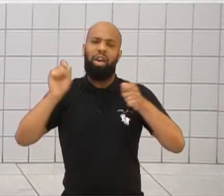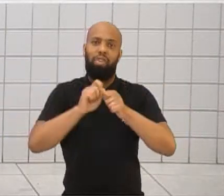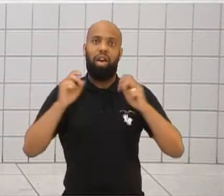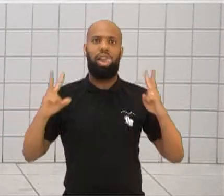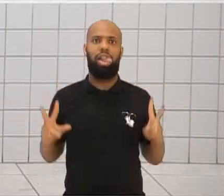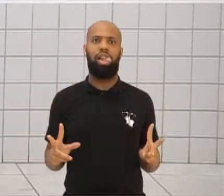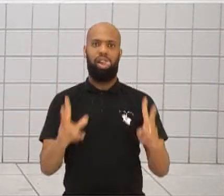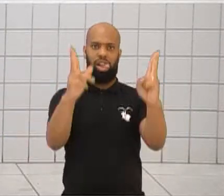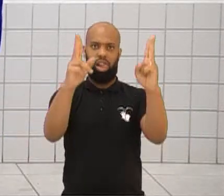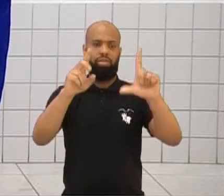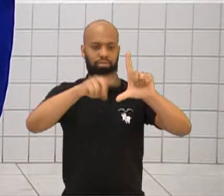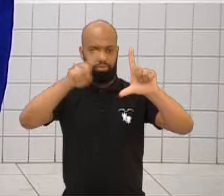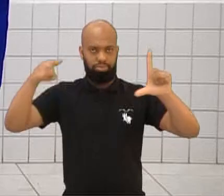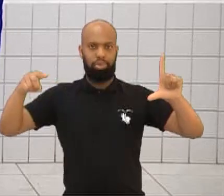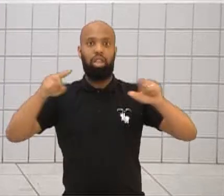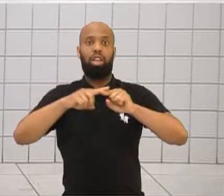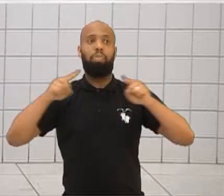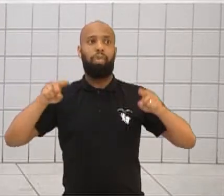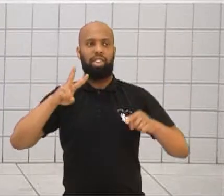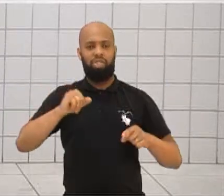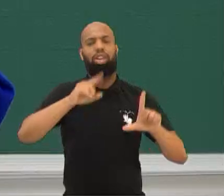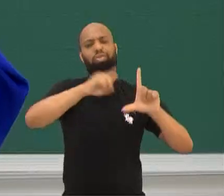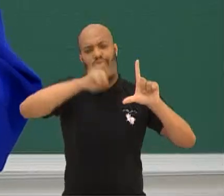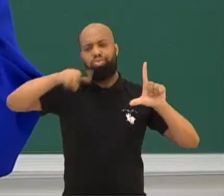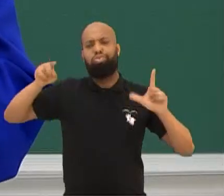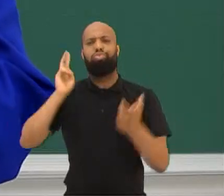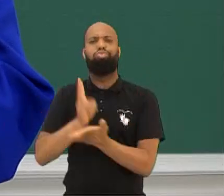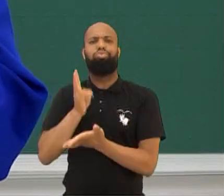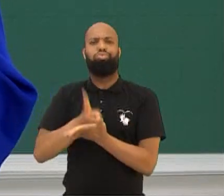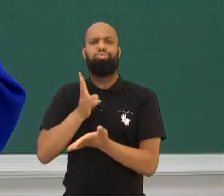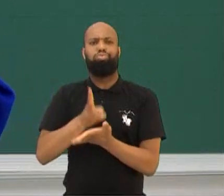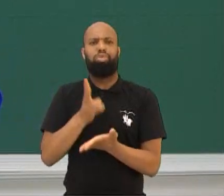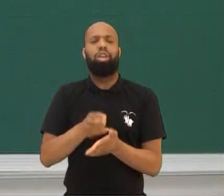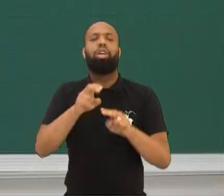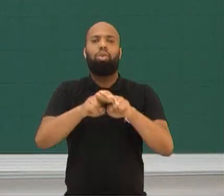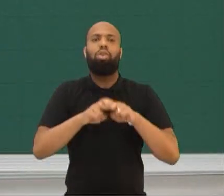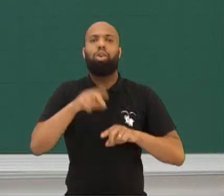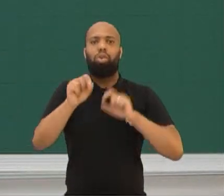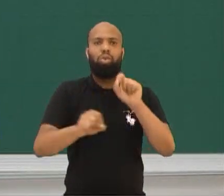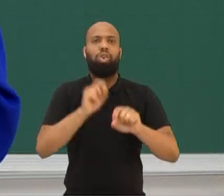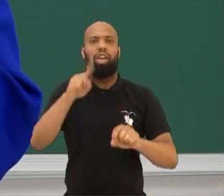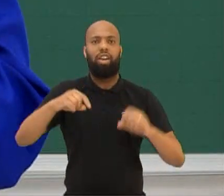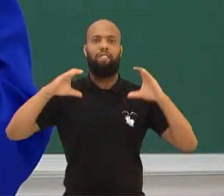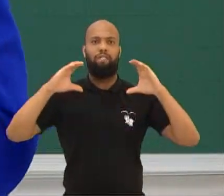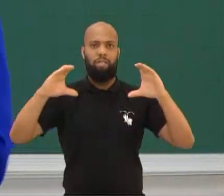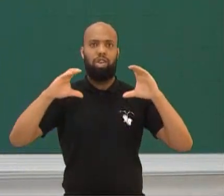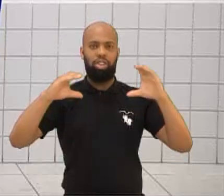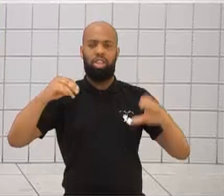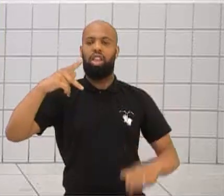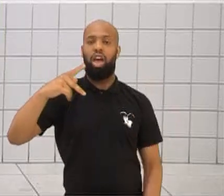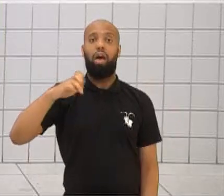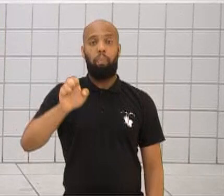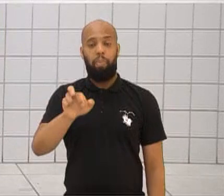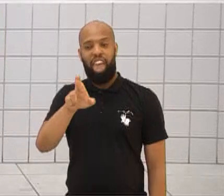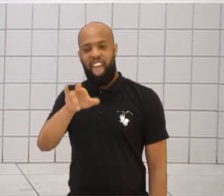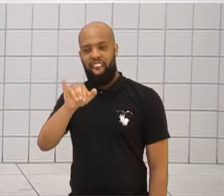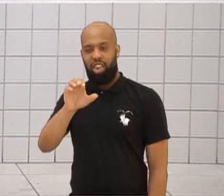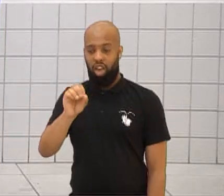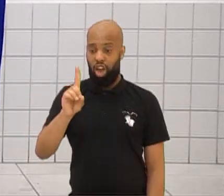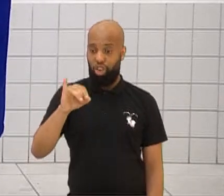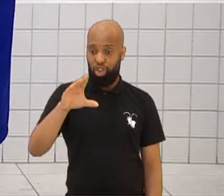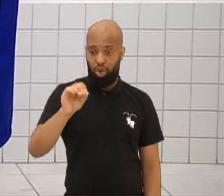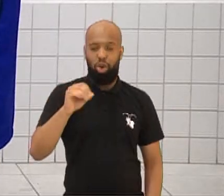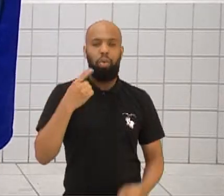gráfico uma parte da função, mas ela vai se repetindo. Por isso que nós chamamos ela de função periódica, né, professora? Isso